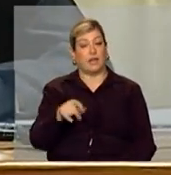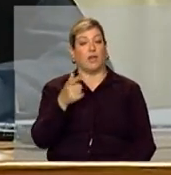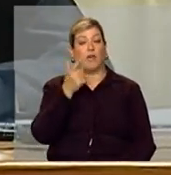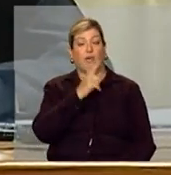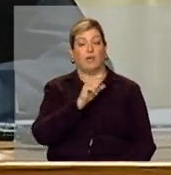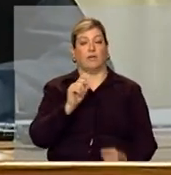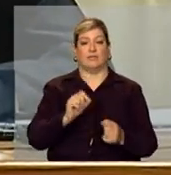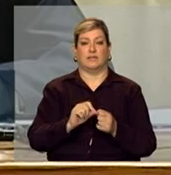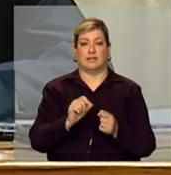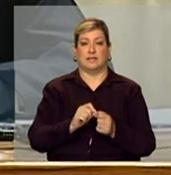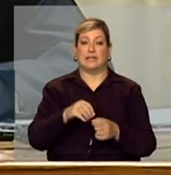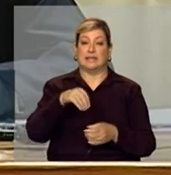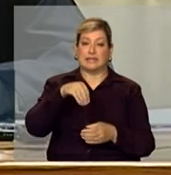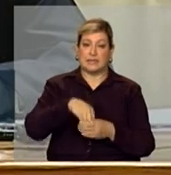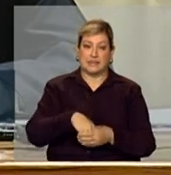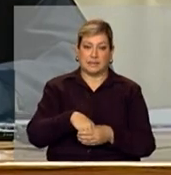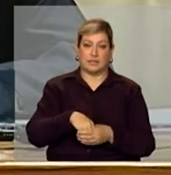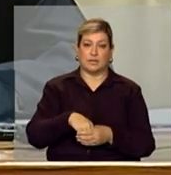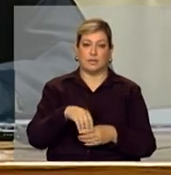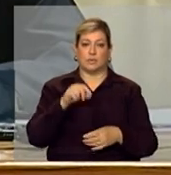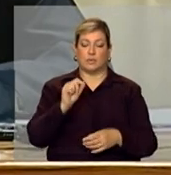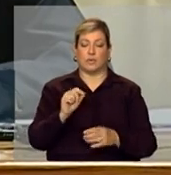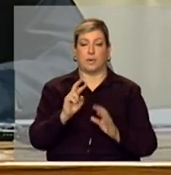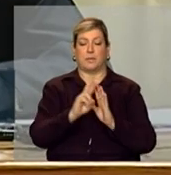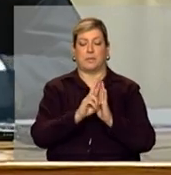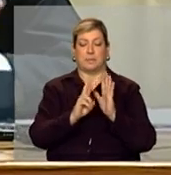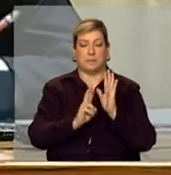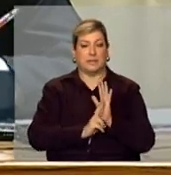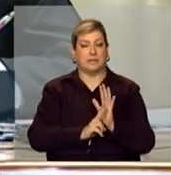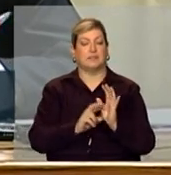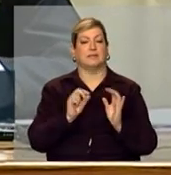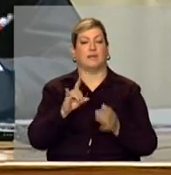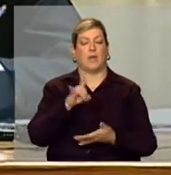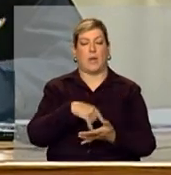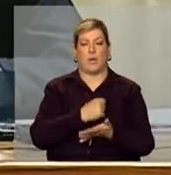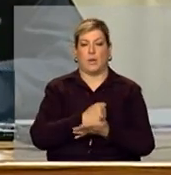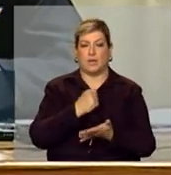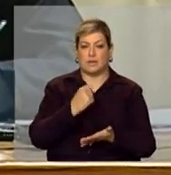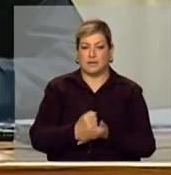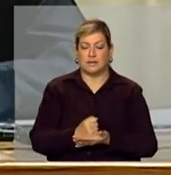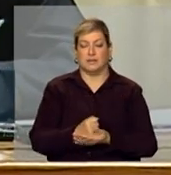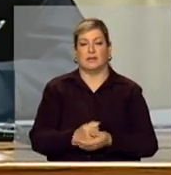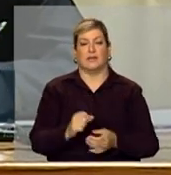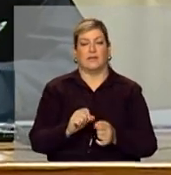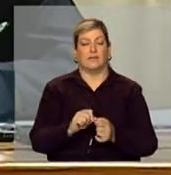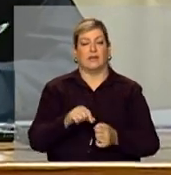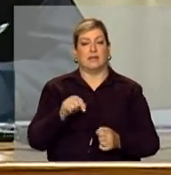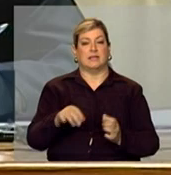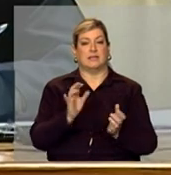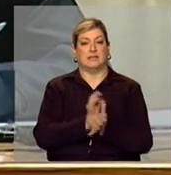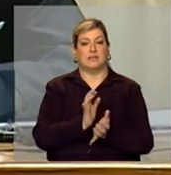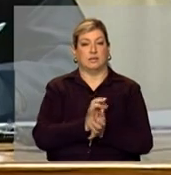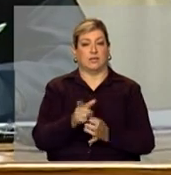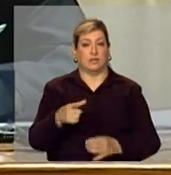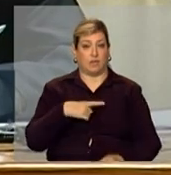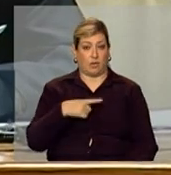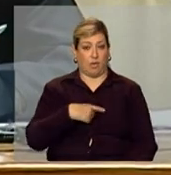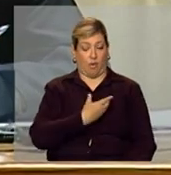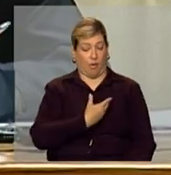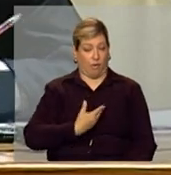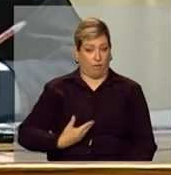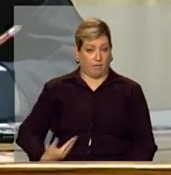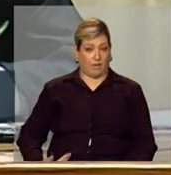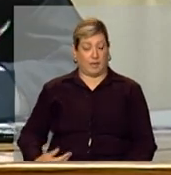realizada dentro dos parâmetros e dos contratos estabelecidos para o setor o governo deu a